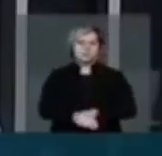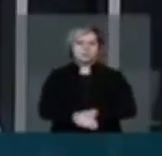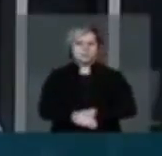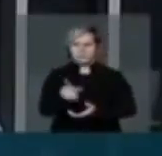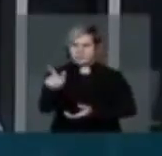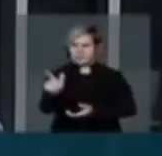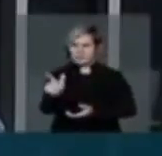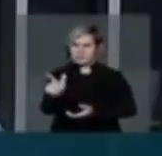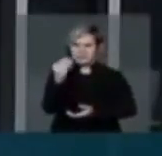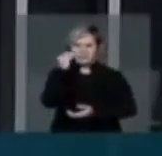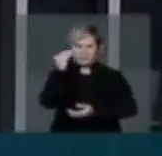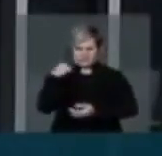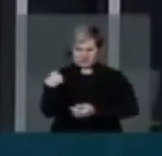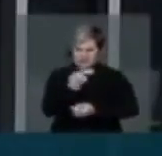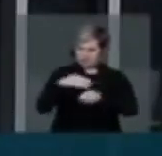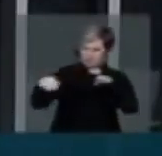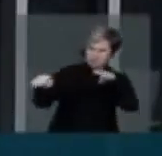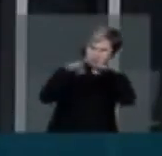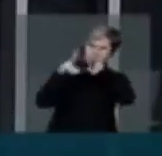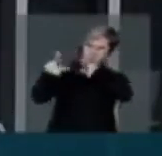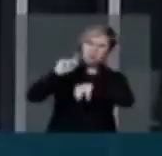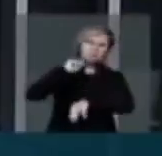Ele não tenta nos equiparar à sua podridão.